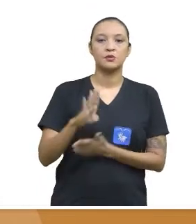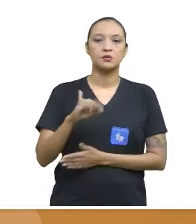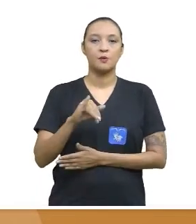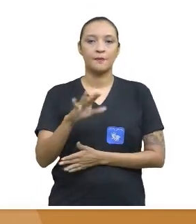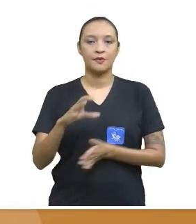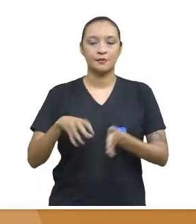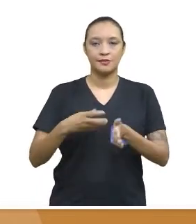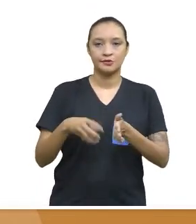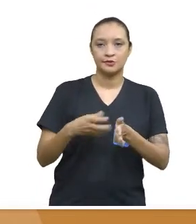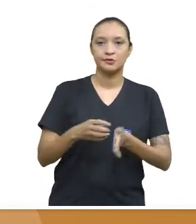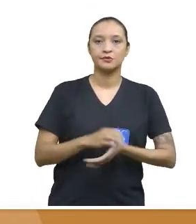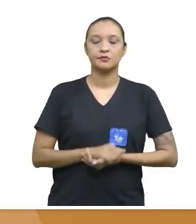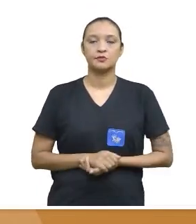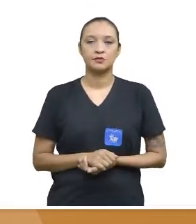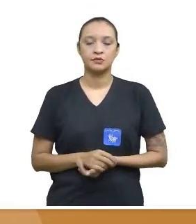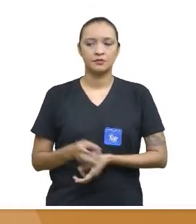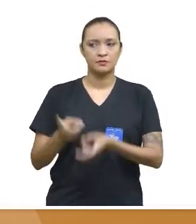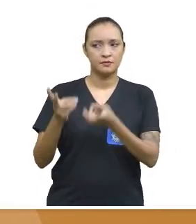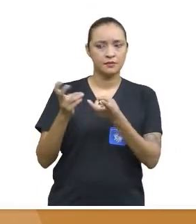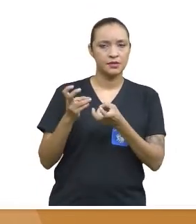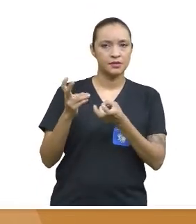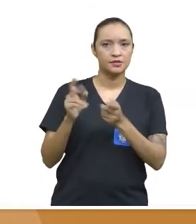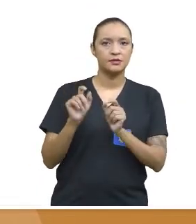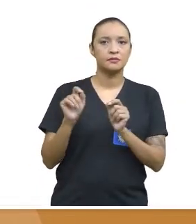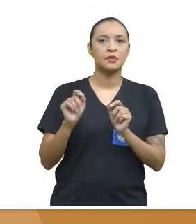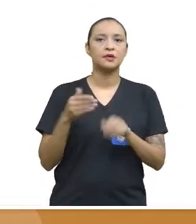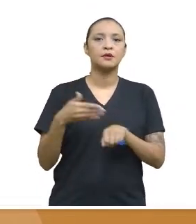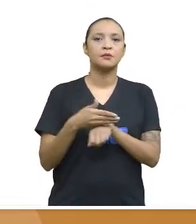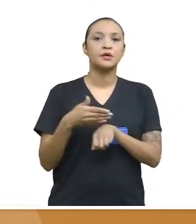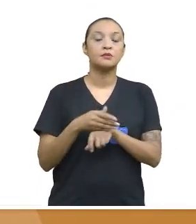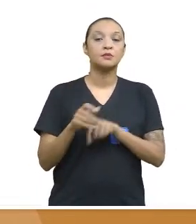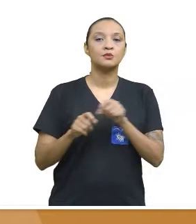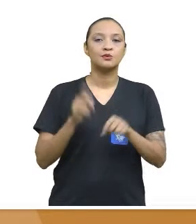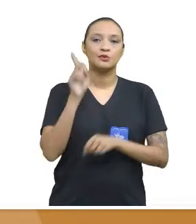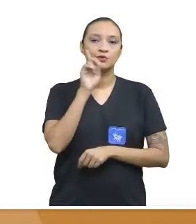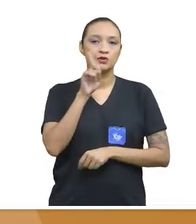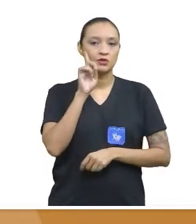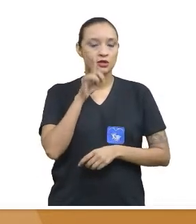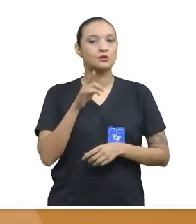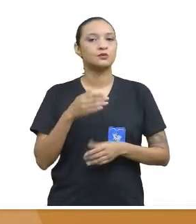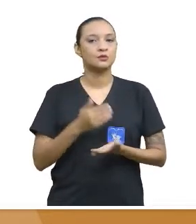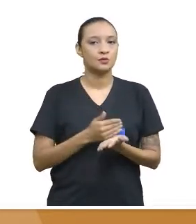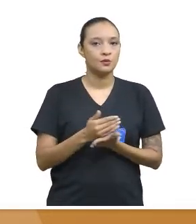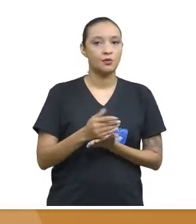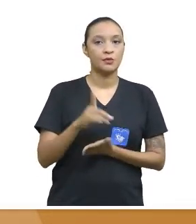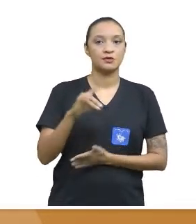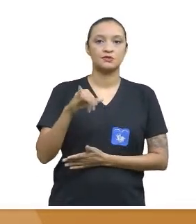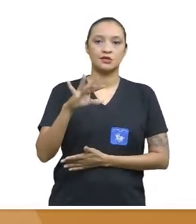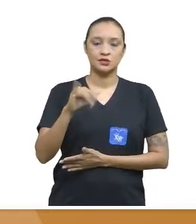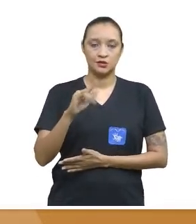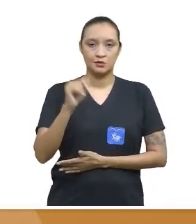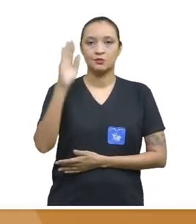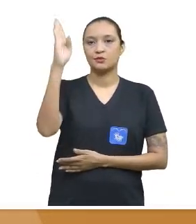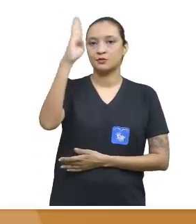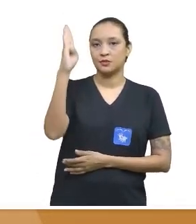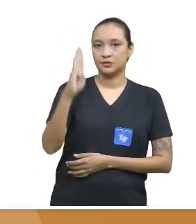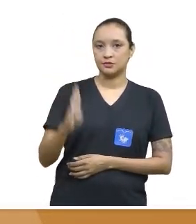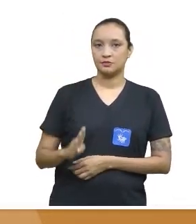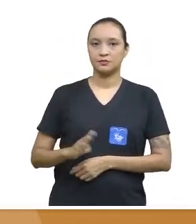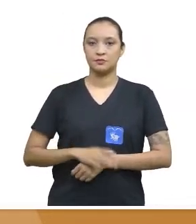bipartidarismo. Identificar a participação dos Estados Unidos na instauração da ditadura no Brasil.